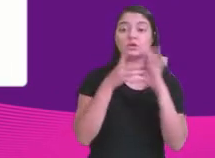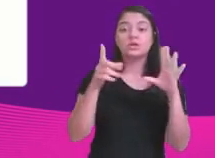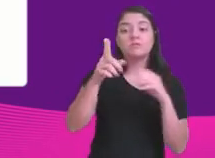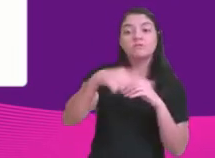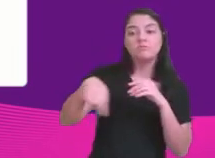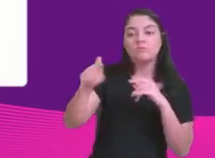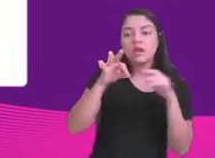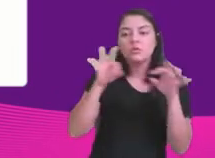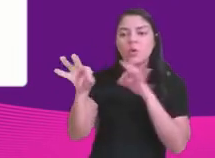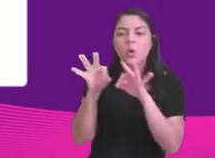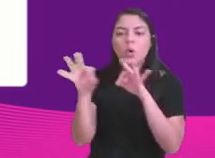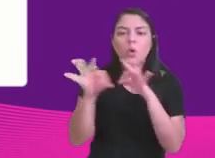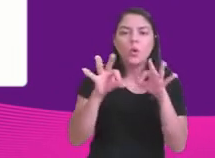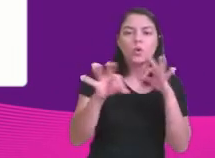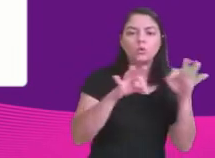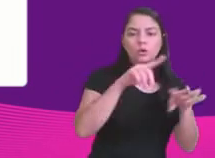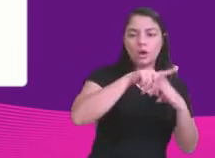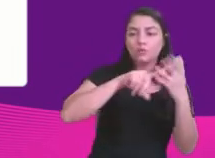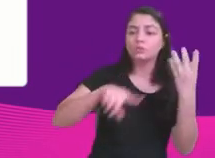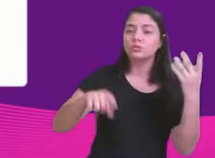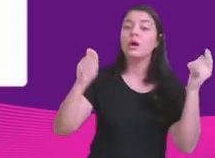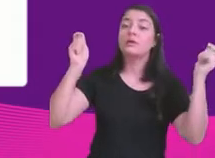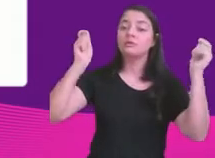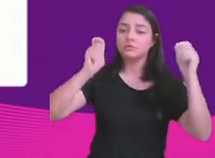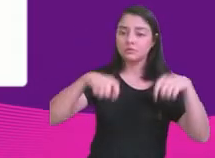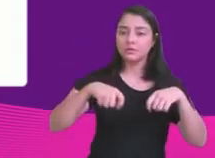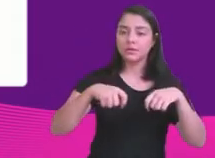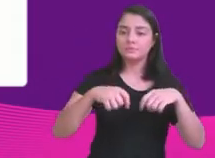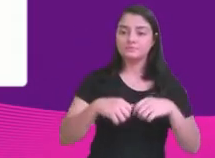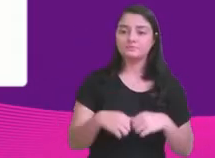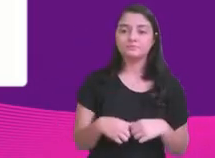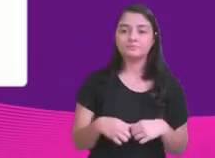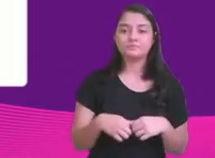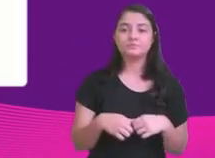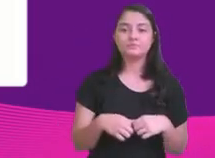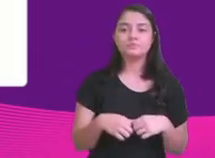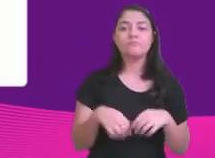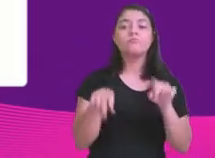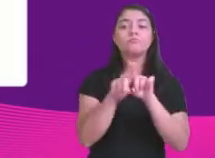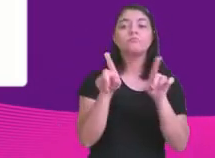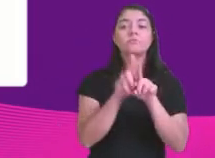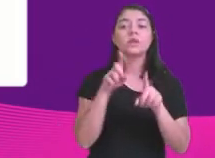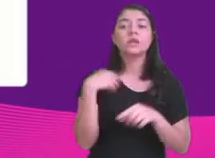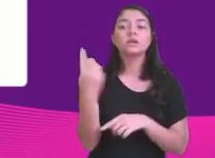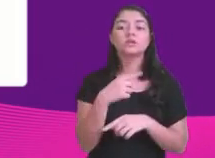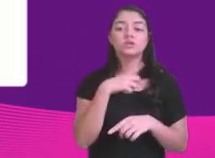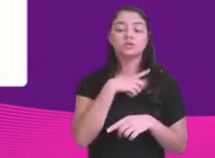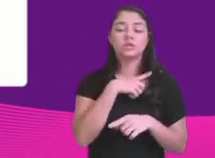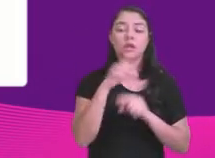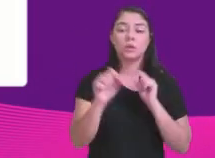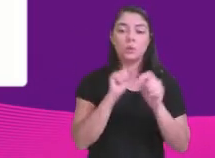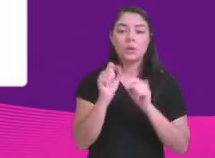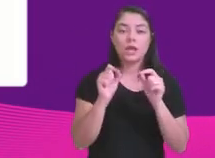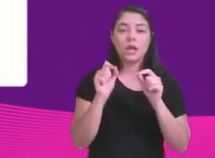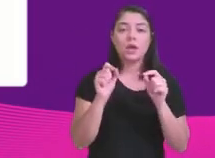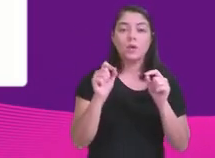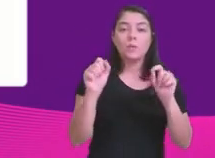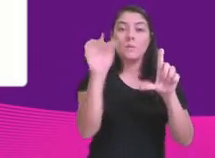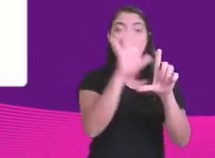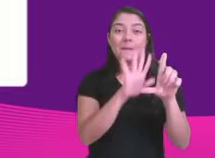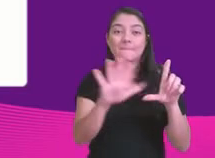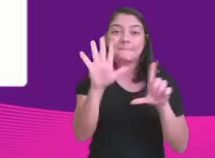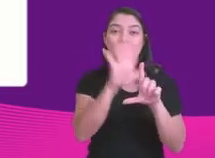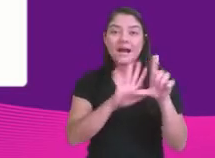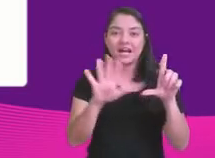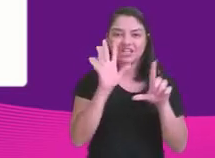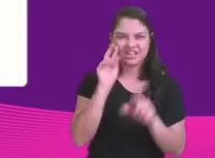4 braços. Além disso, nós temos uma imagem no console tridimensional, diferente da imagem que vocês estão vendo